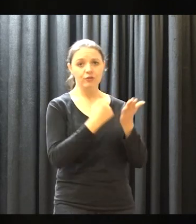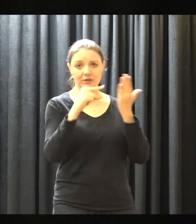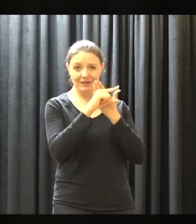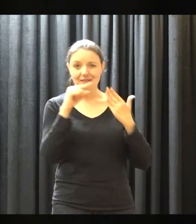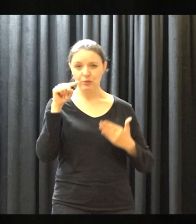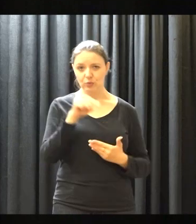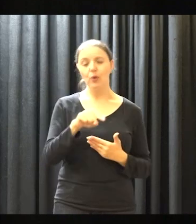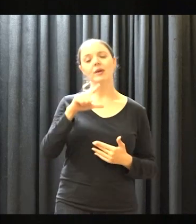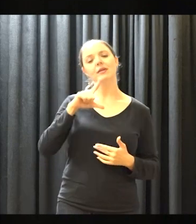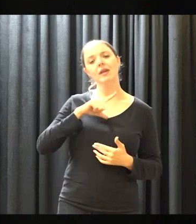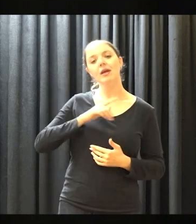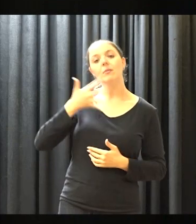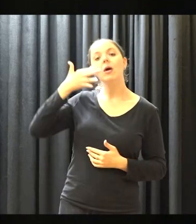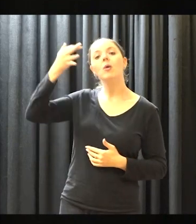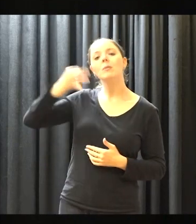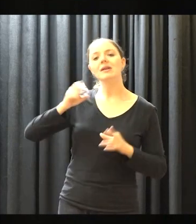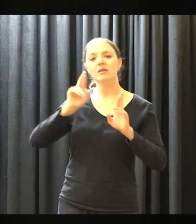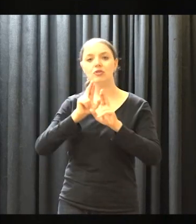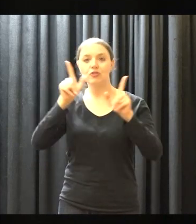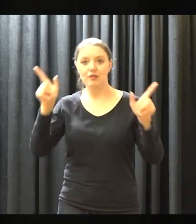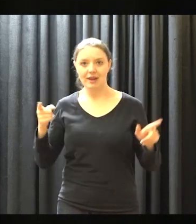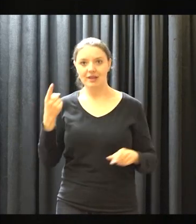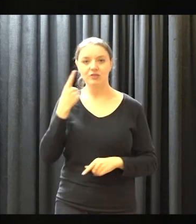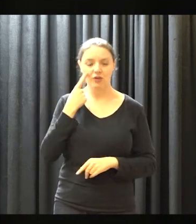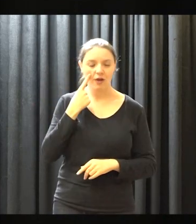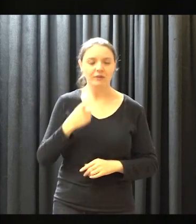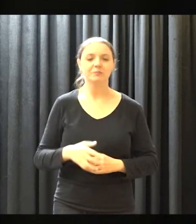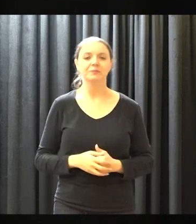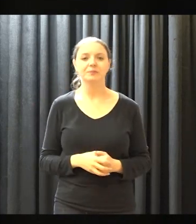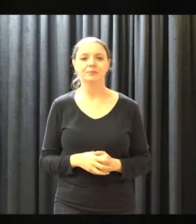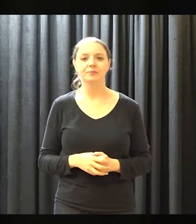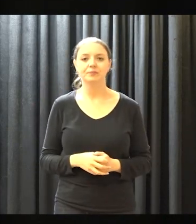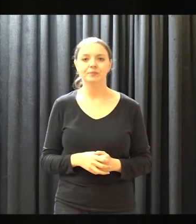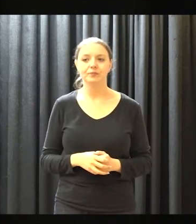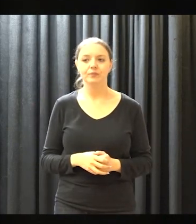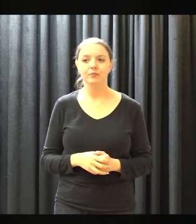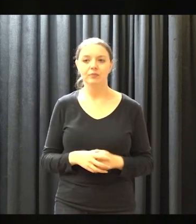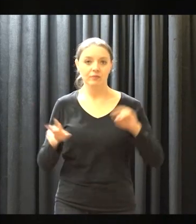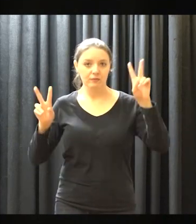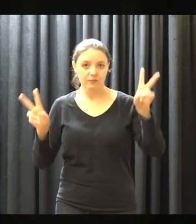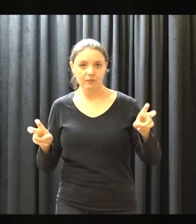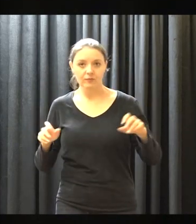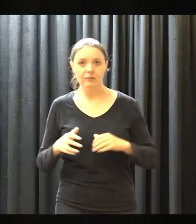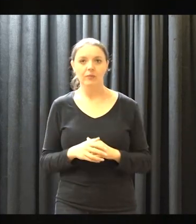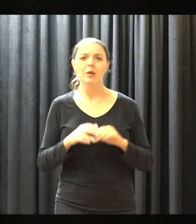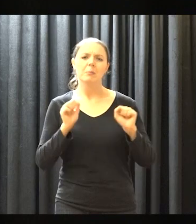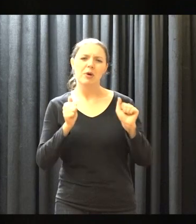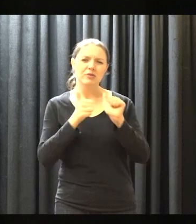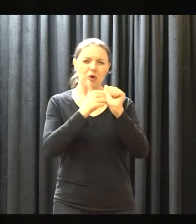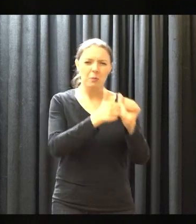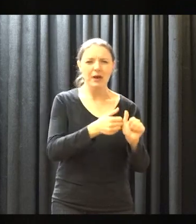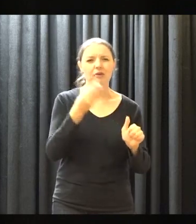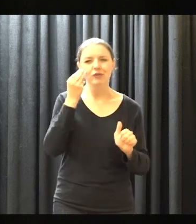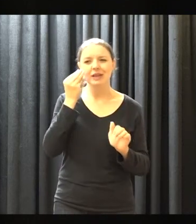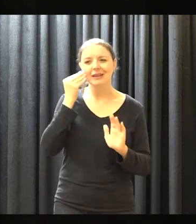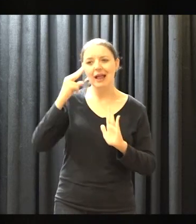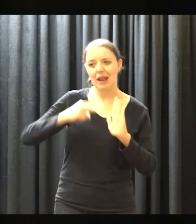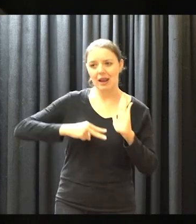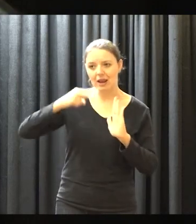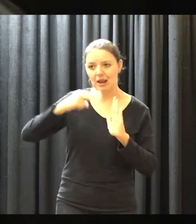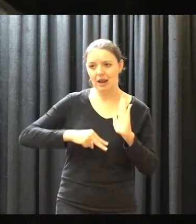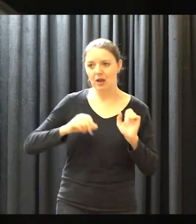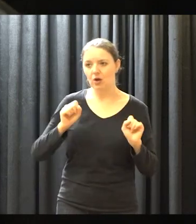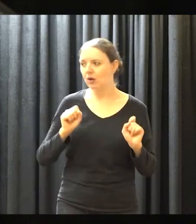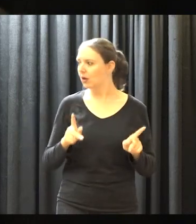normalidade. Aí aqui vocês podem acompanhar em tudo, mas eu vou tentar ler